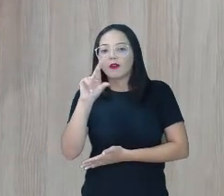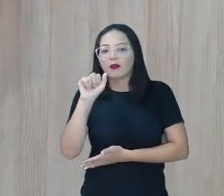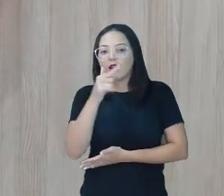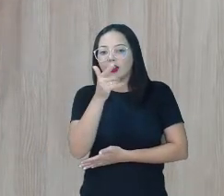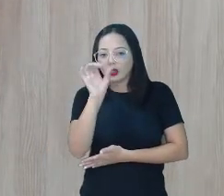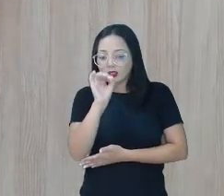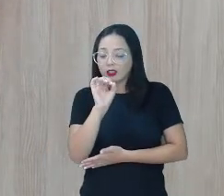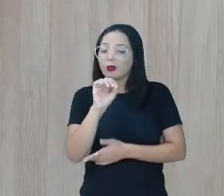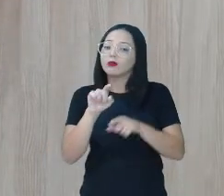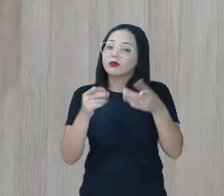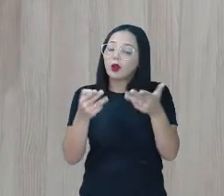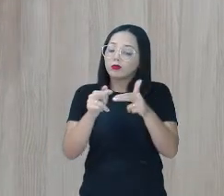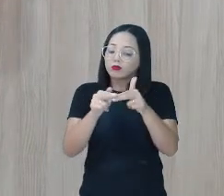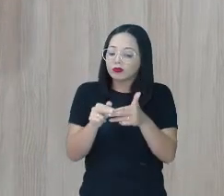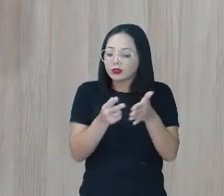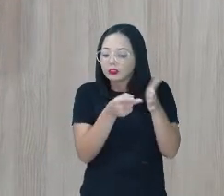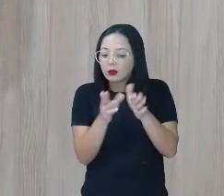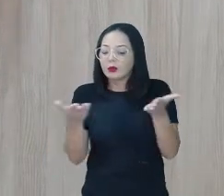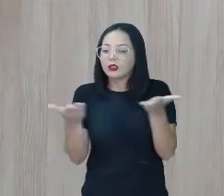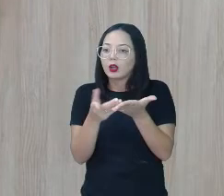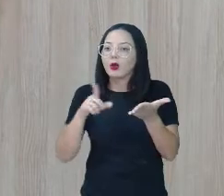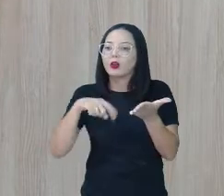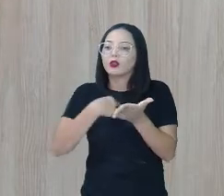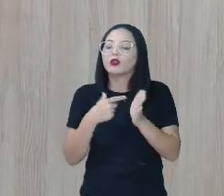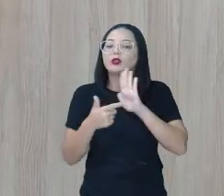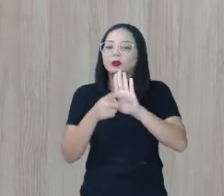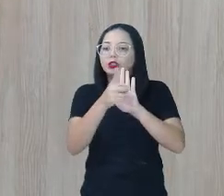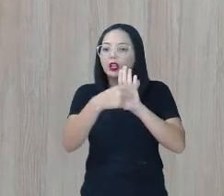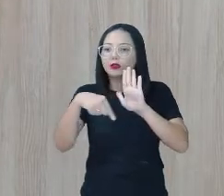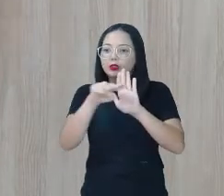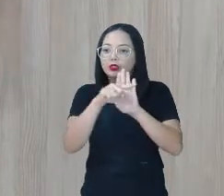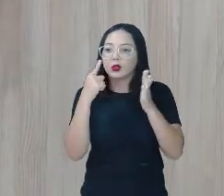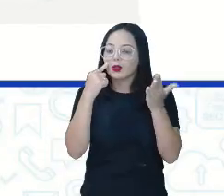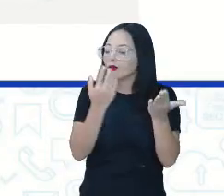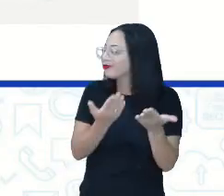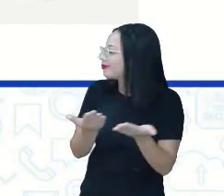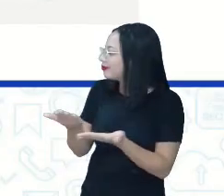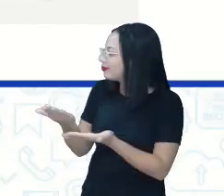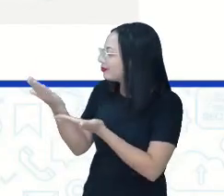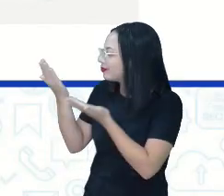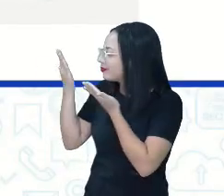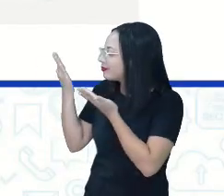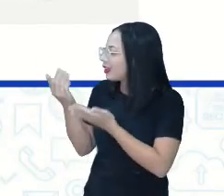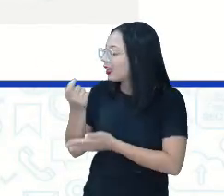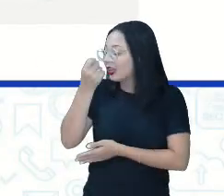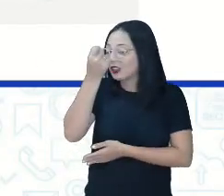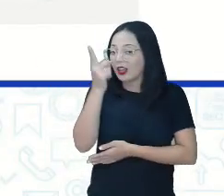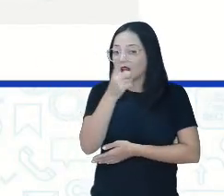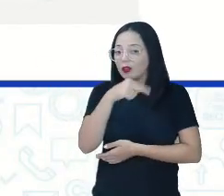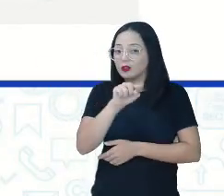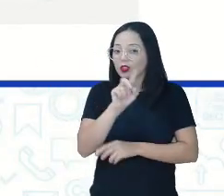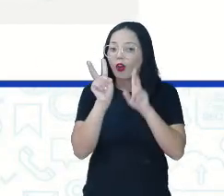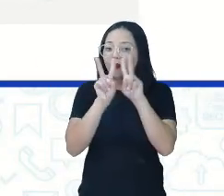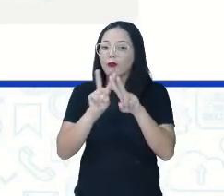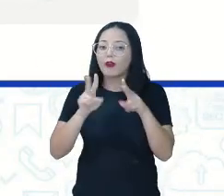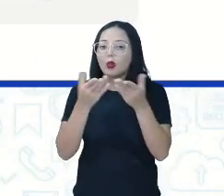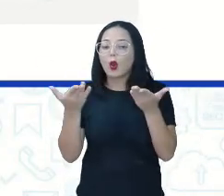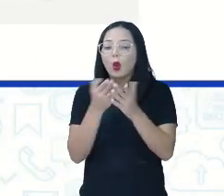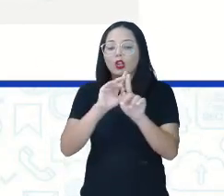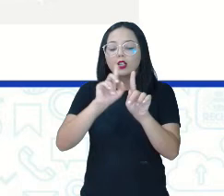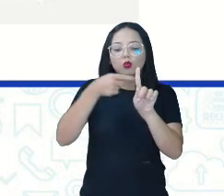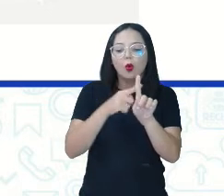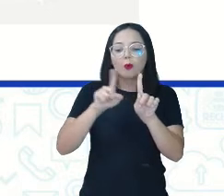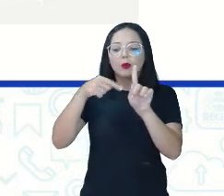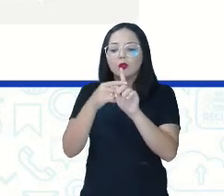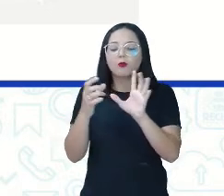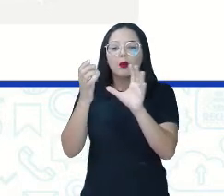certo? Então, nessa semana, a gente vai te mostrar essa ideia aí que você está vendo da soma,